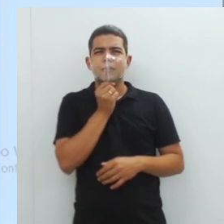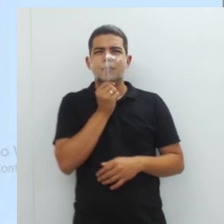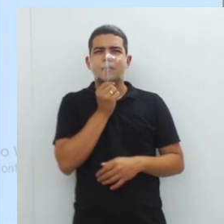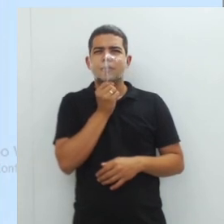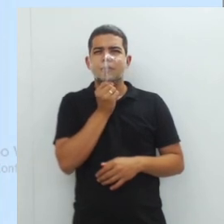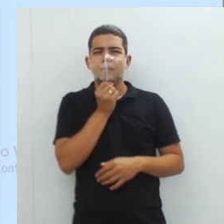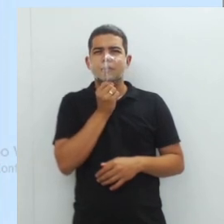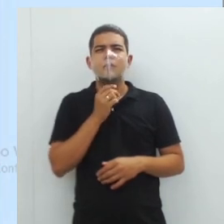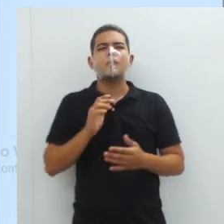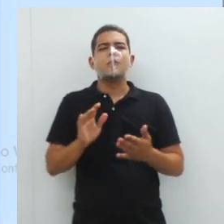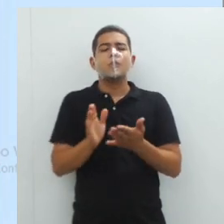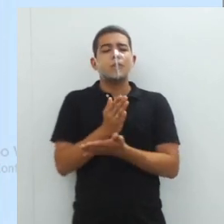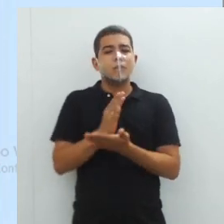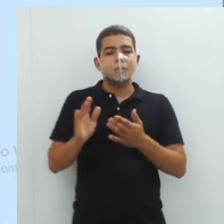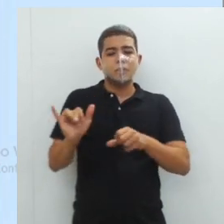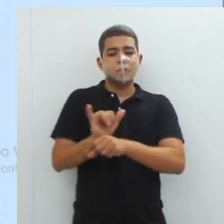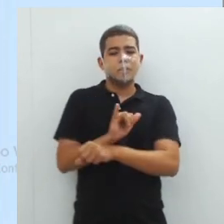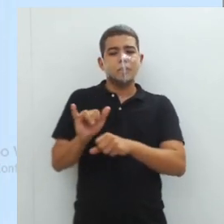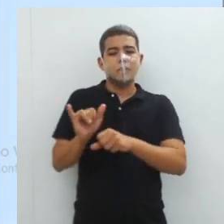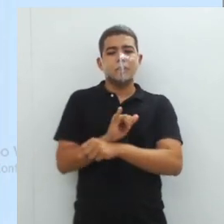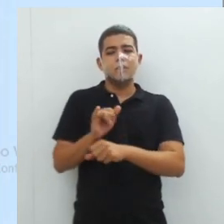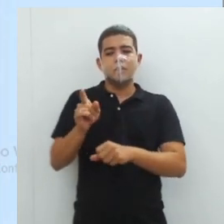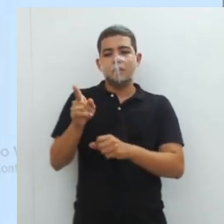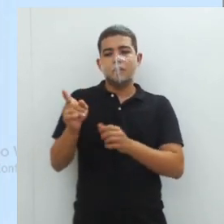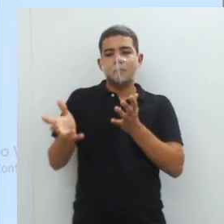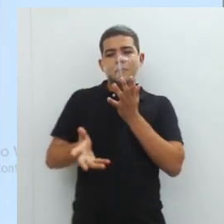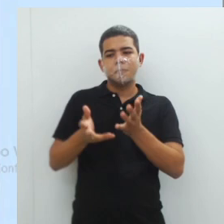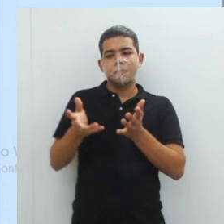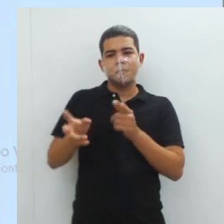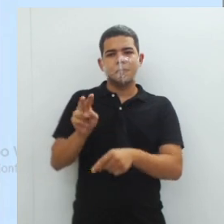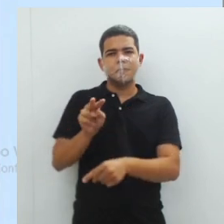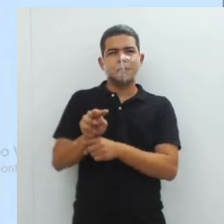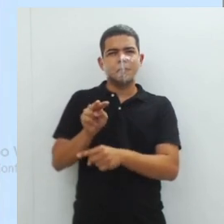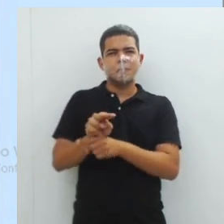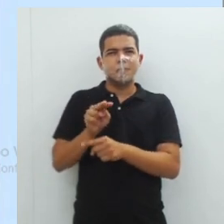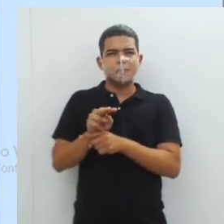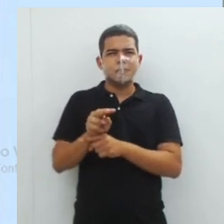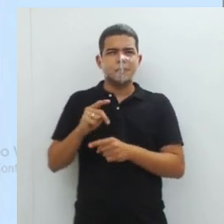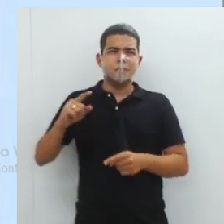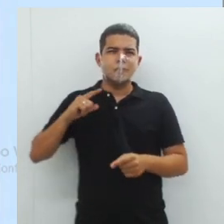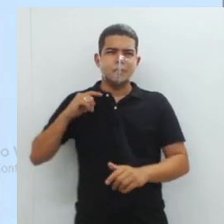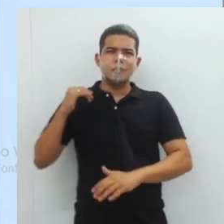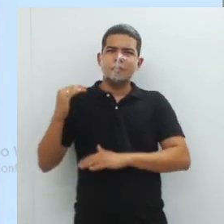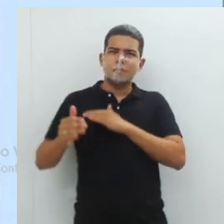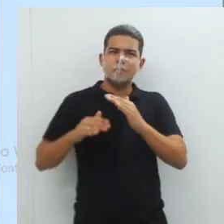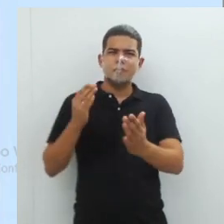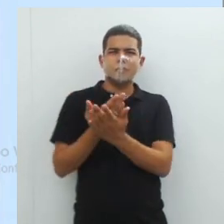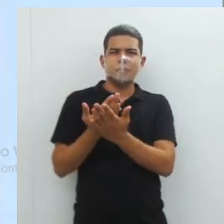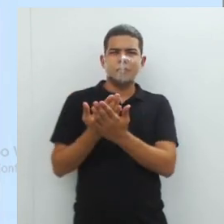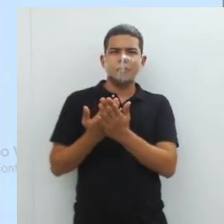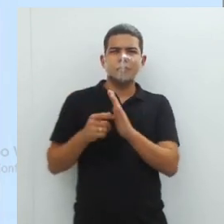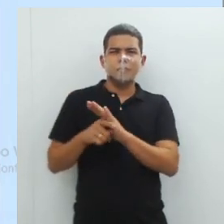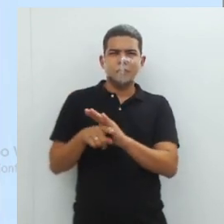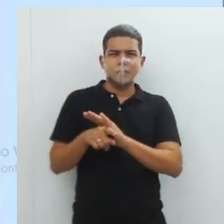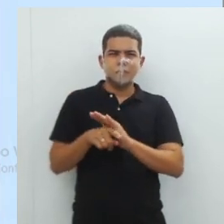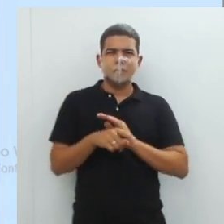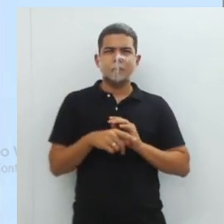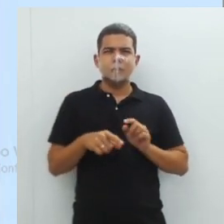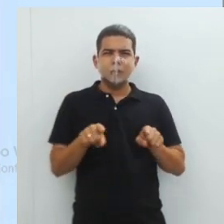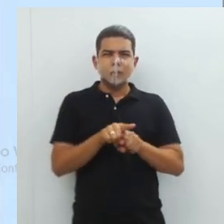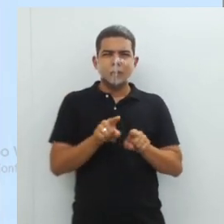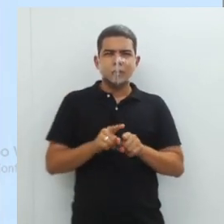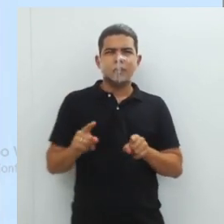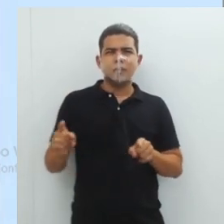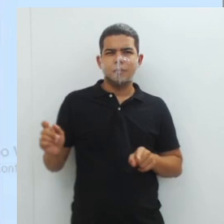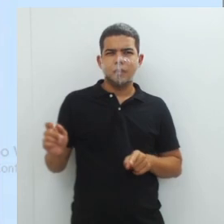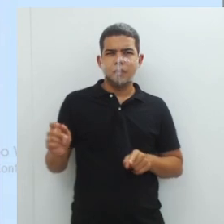Algumas estratégias foram desenvolvidas para a conservação. A gente tem como desenvolver mais estudos de pesquisa na região, valorizar o modo de